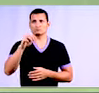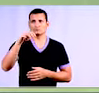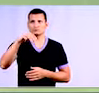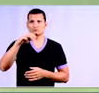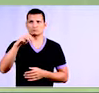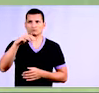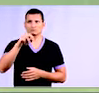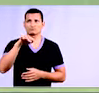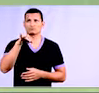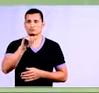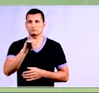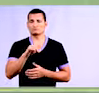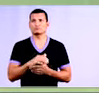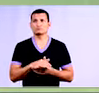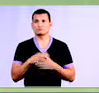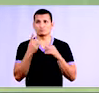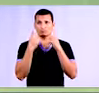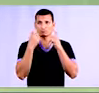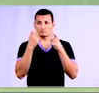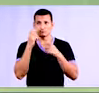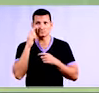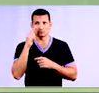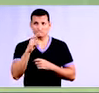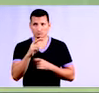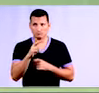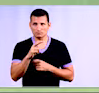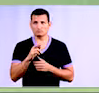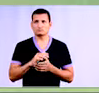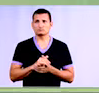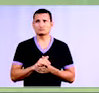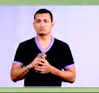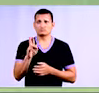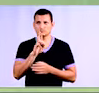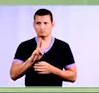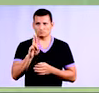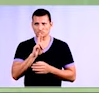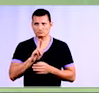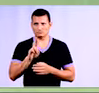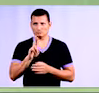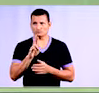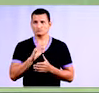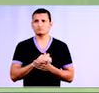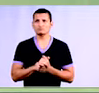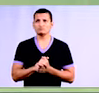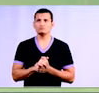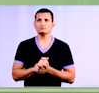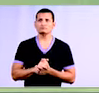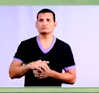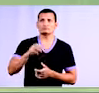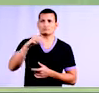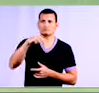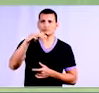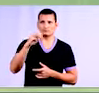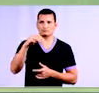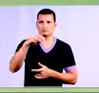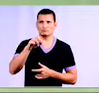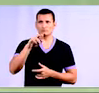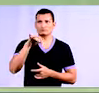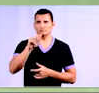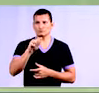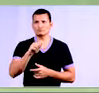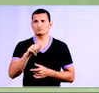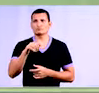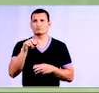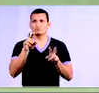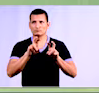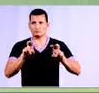que a produtividade e a utilização com relação às memórias, a memória do